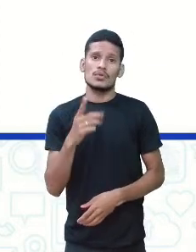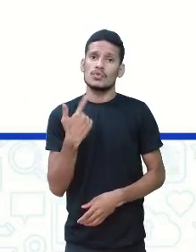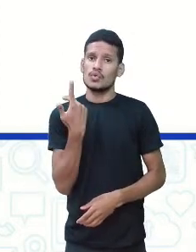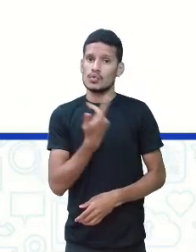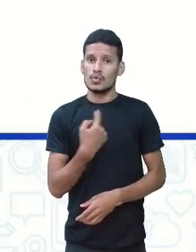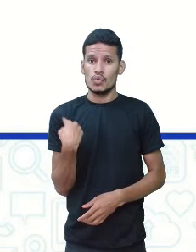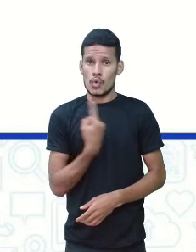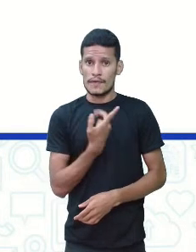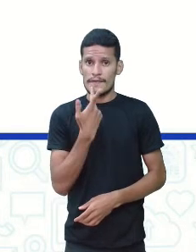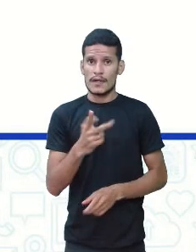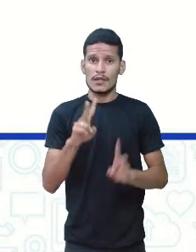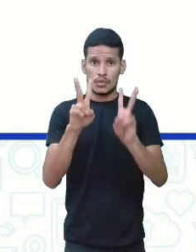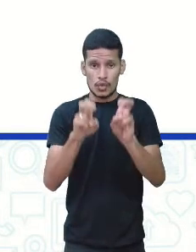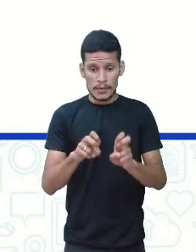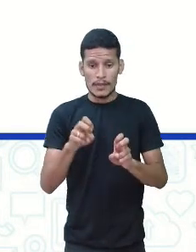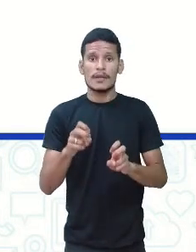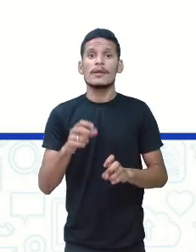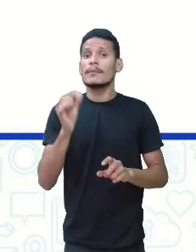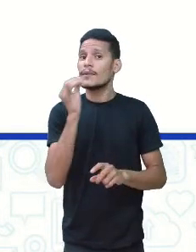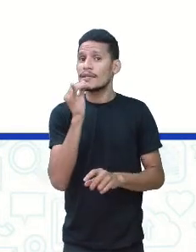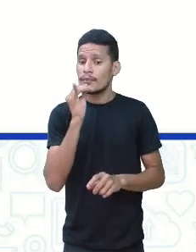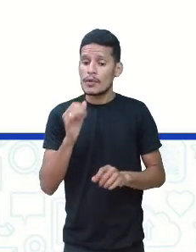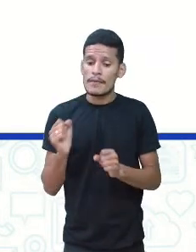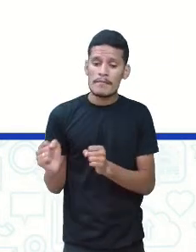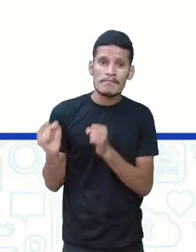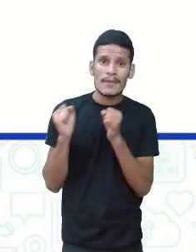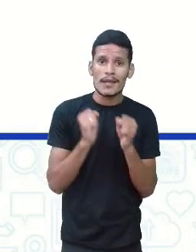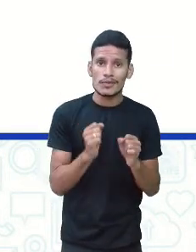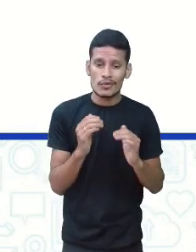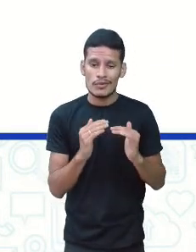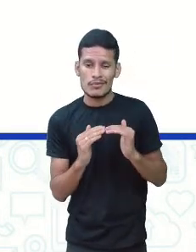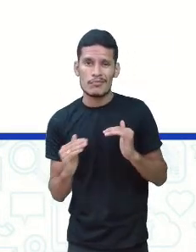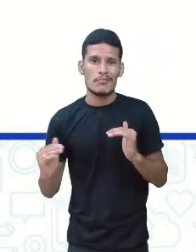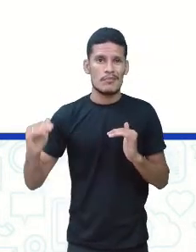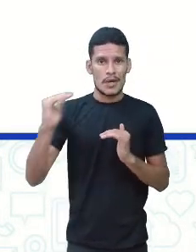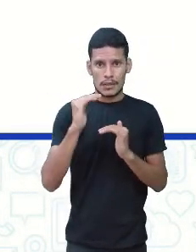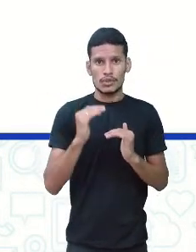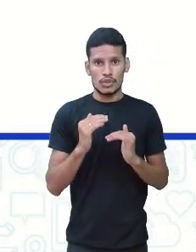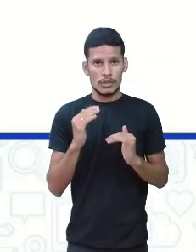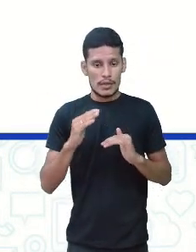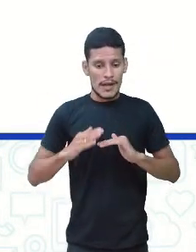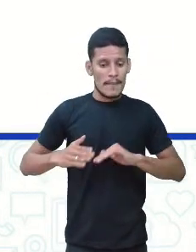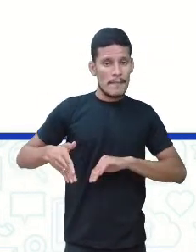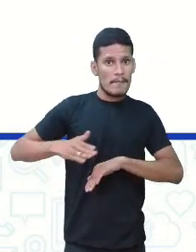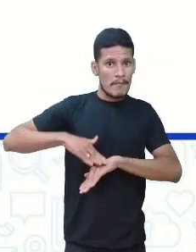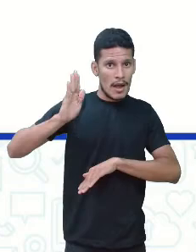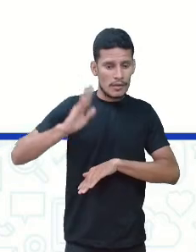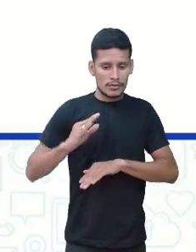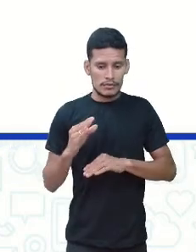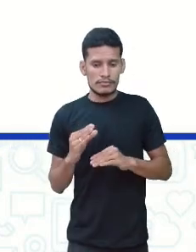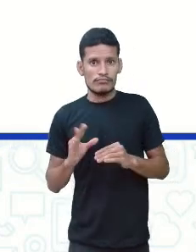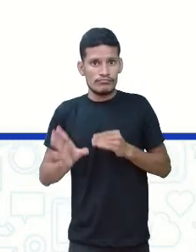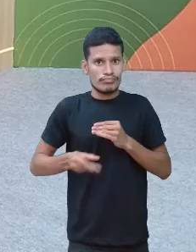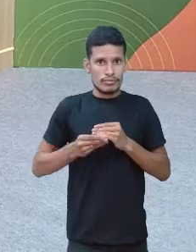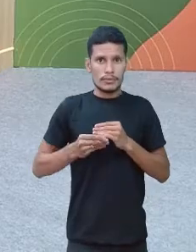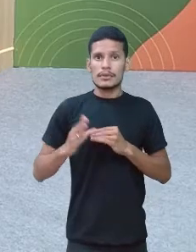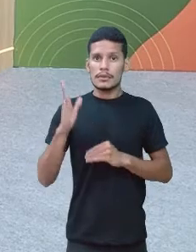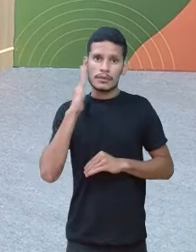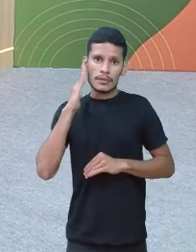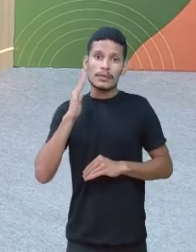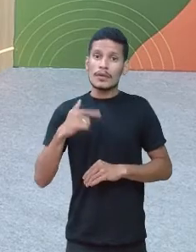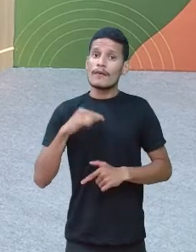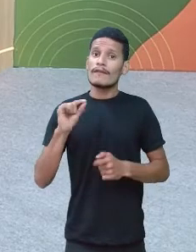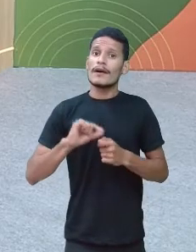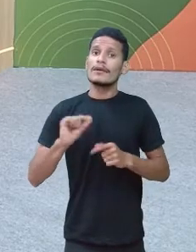sobrecarga, é eu colocar uma carga a mais, né? Sobrecarga é uma carga a mais, né? E aí eu faço isso de